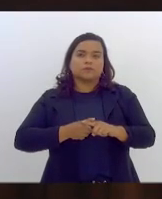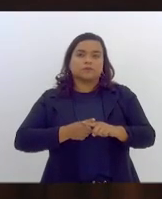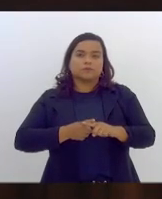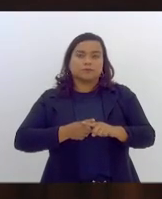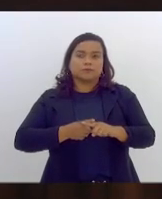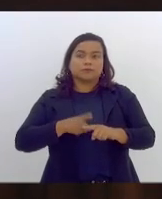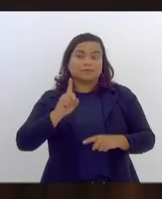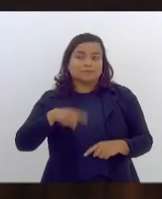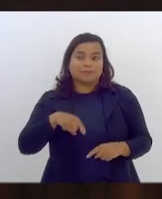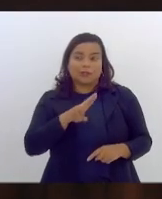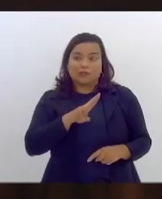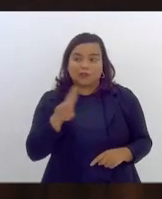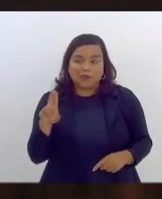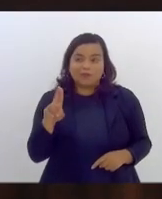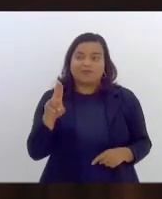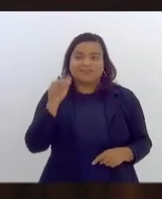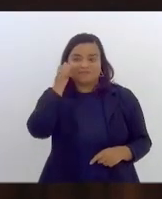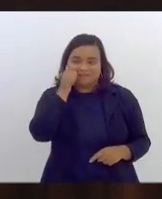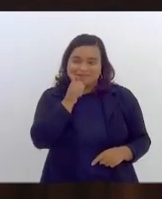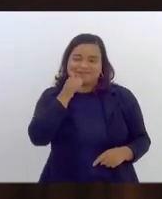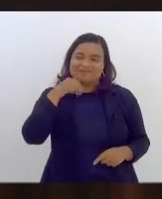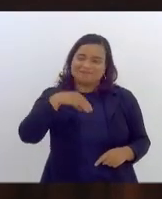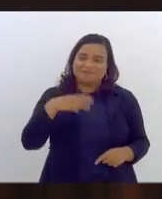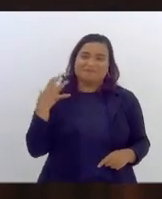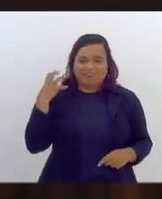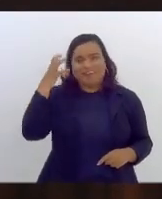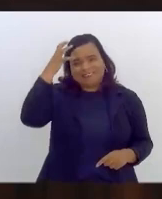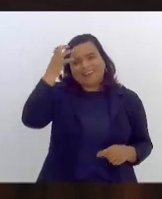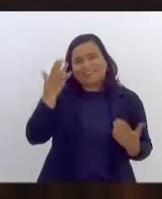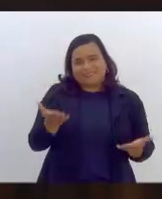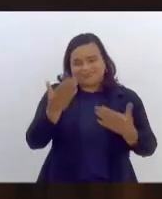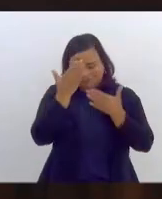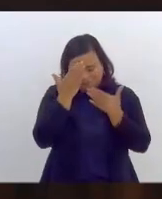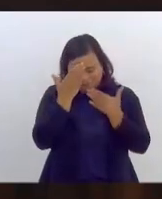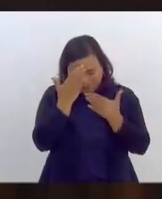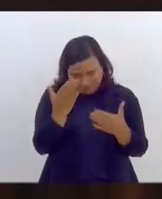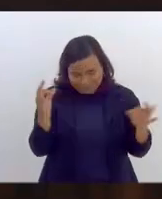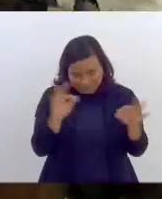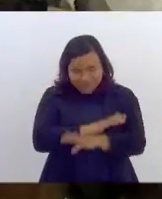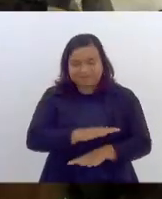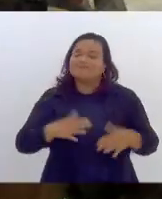o nome de Marielle. Muito obrigado.